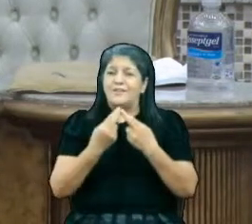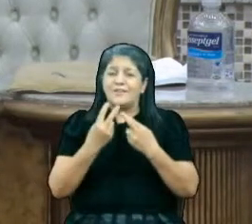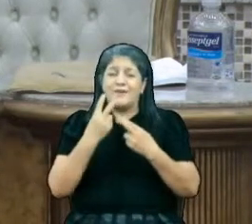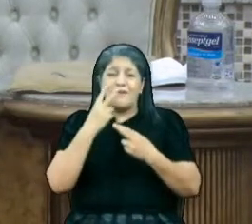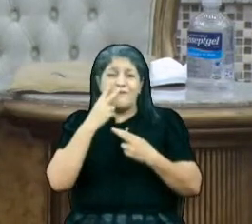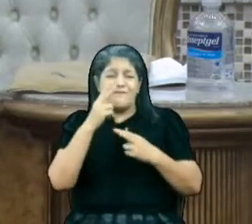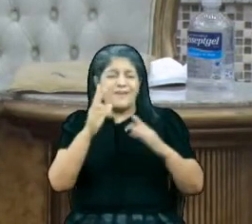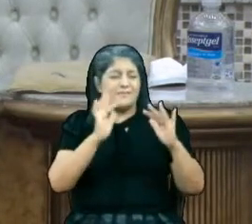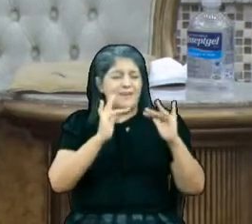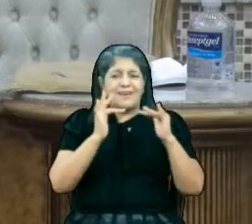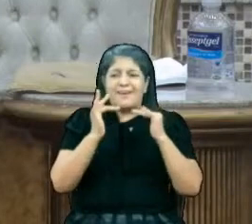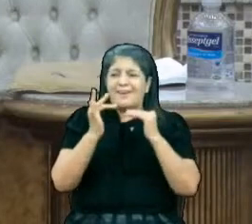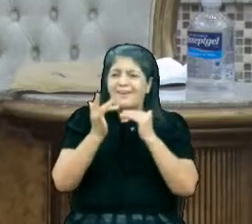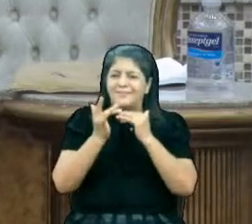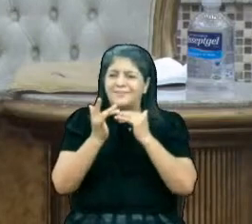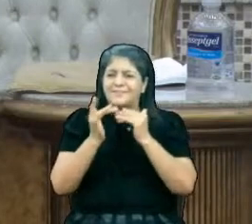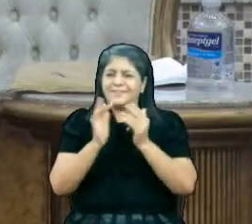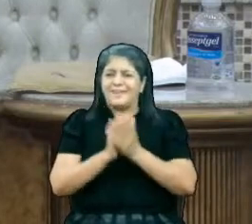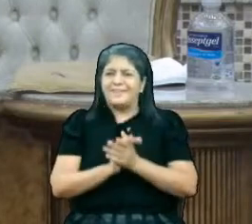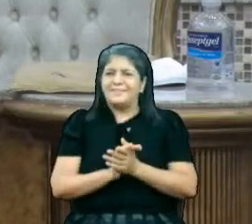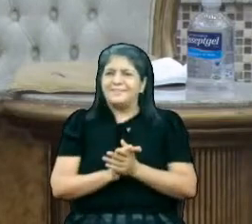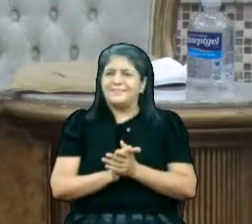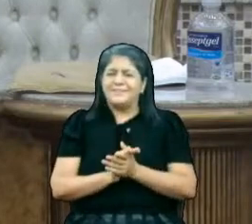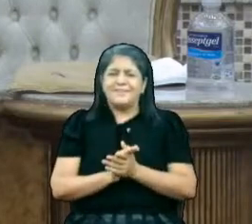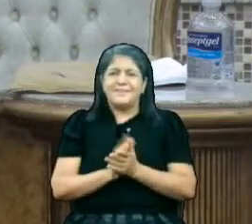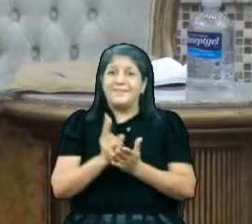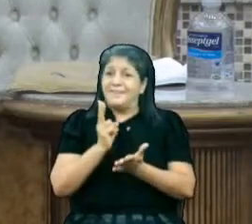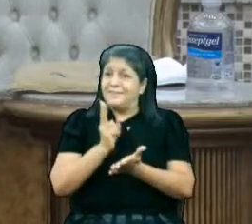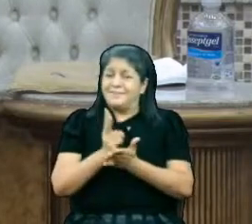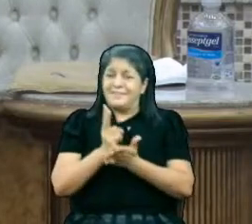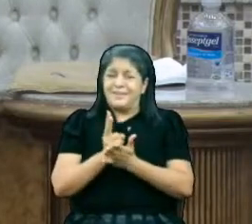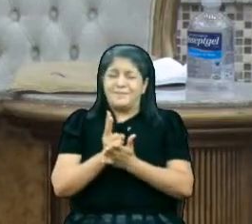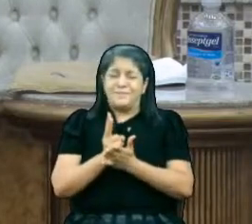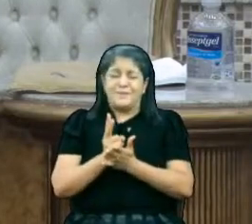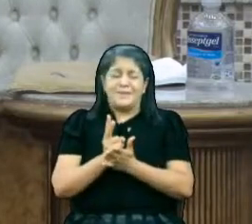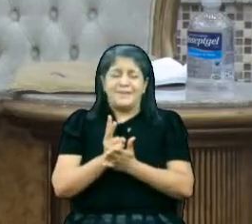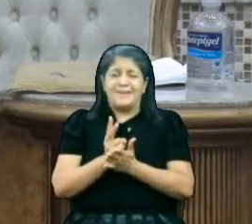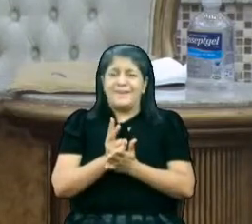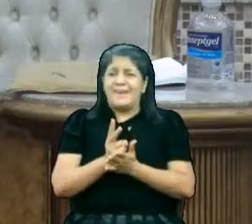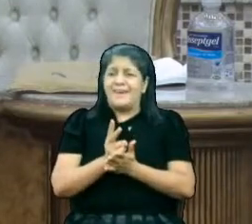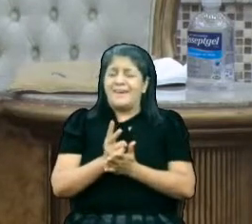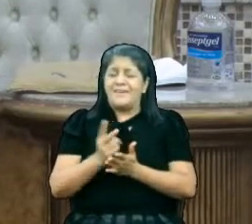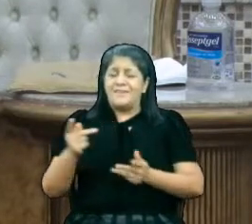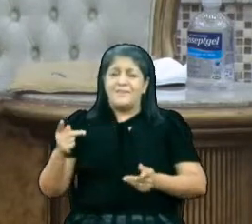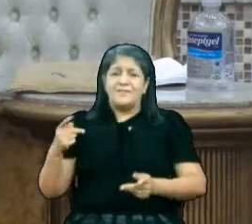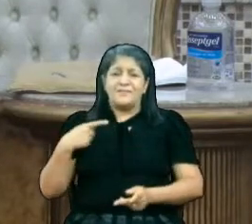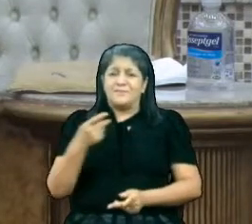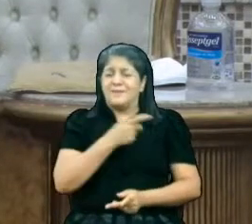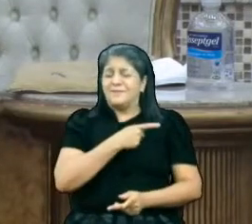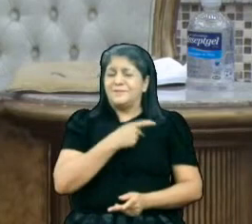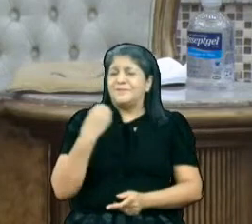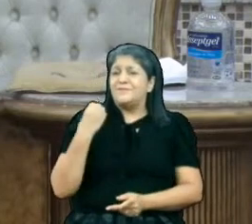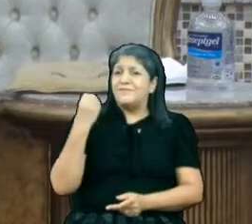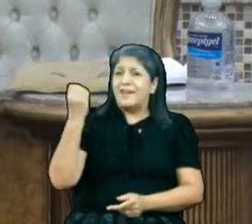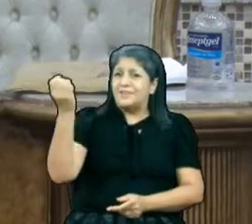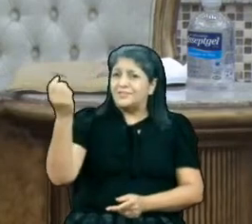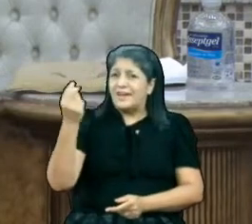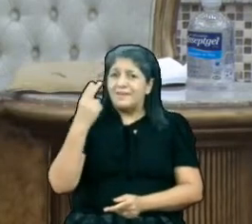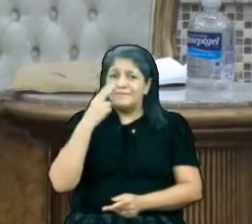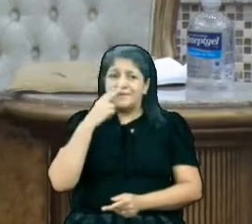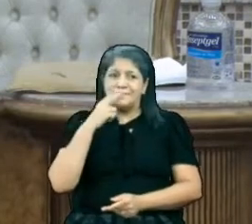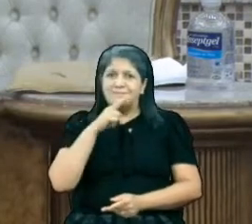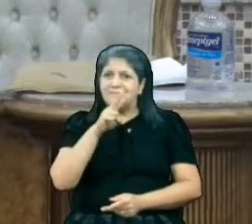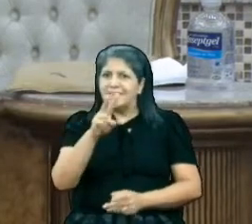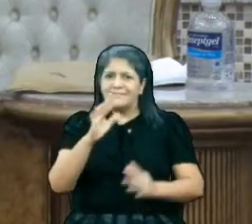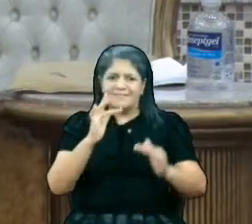exemplo no domingo à noite nós assistimos todo o culto nós estamos viajando e assistindo participando do culto aqui em